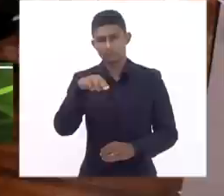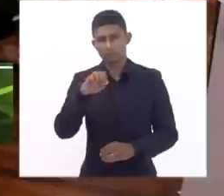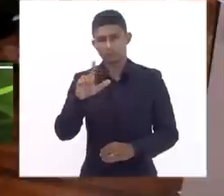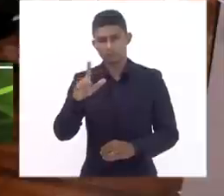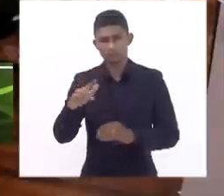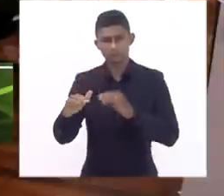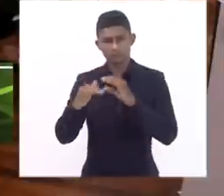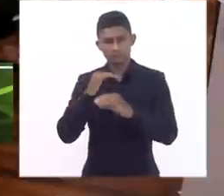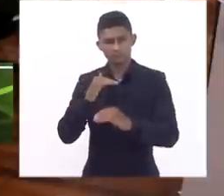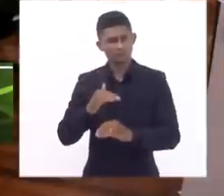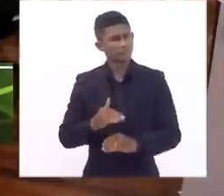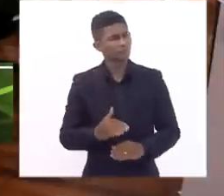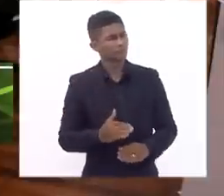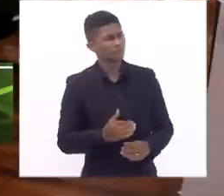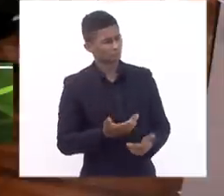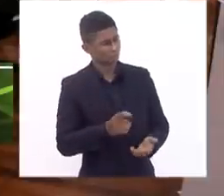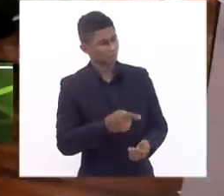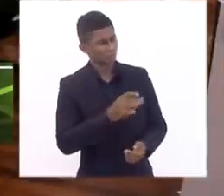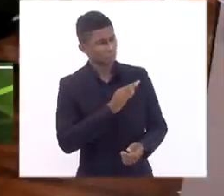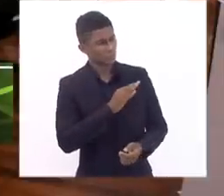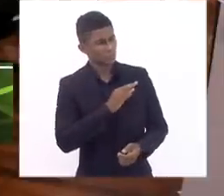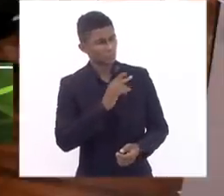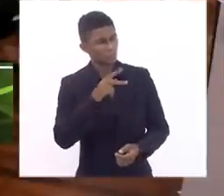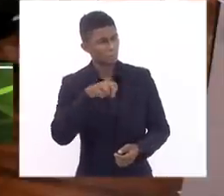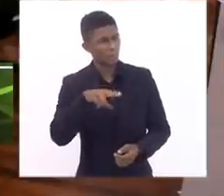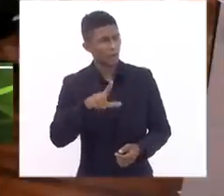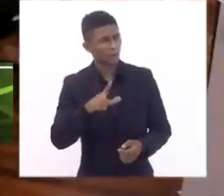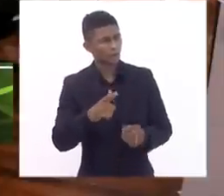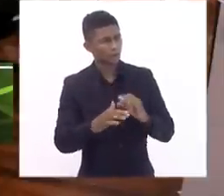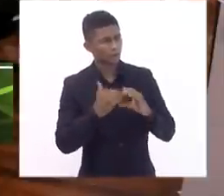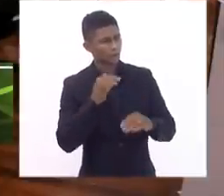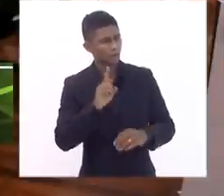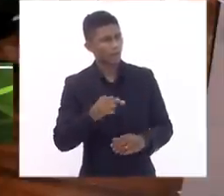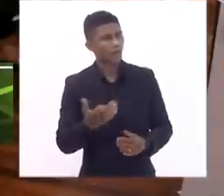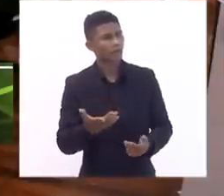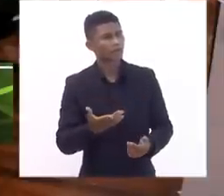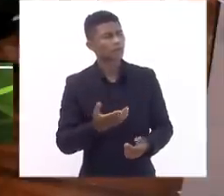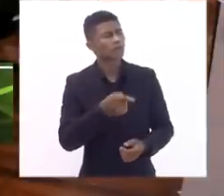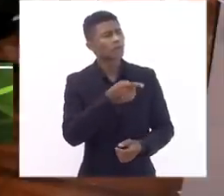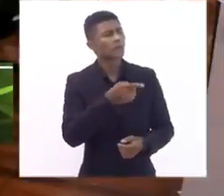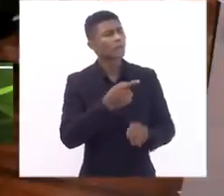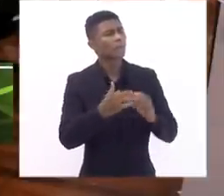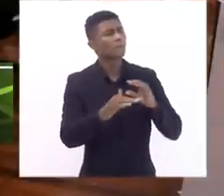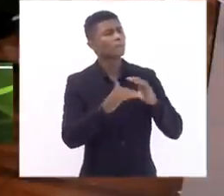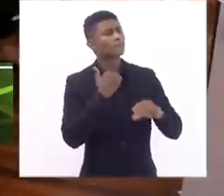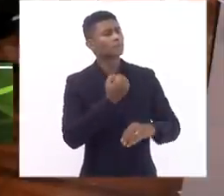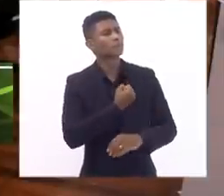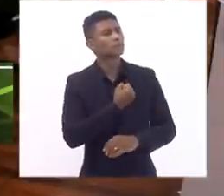Não disse que chegou da Polícia Penal. Foi, falei, falei. Então, qual o número da mensagem?